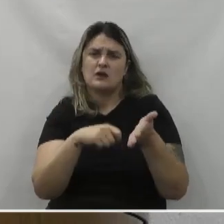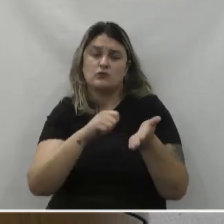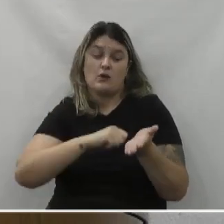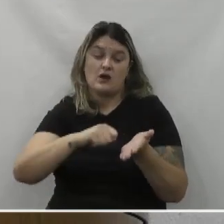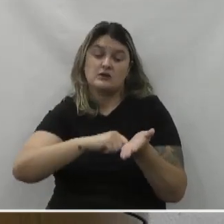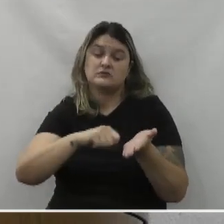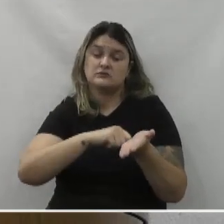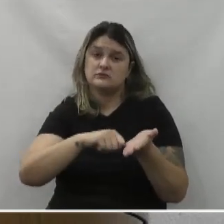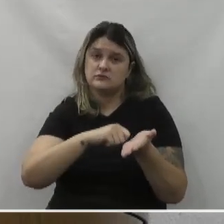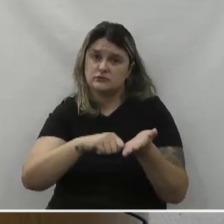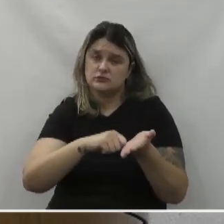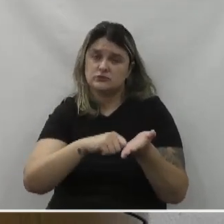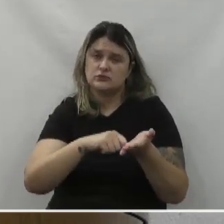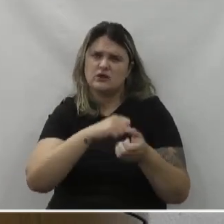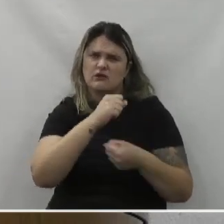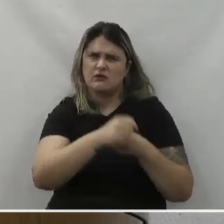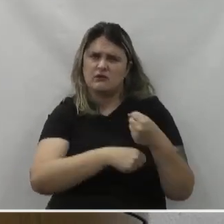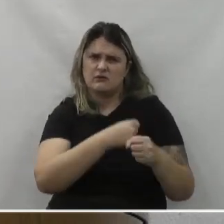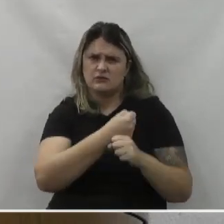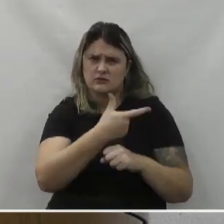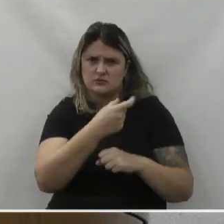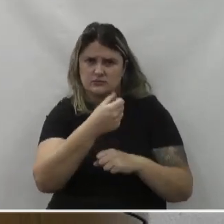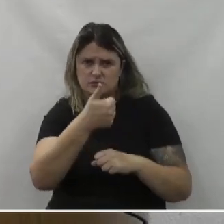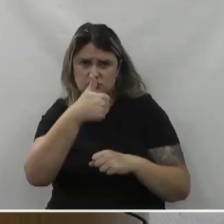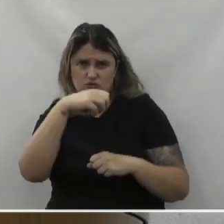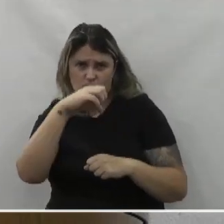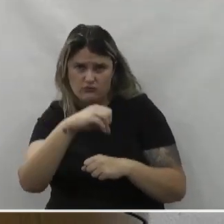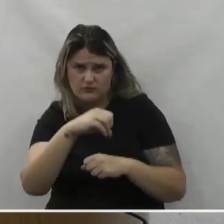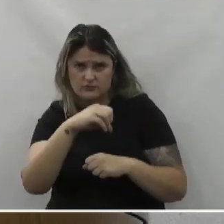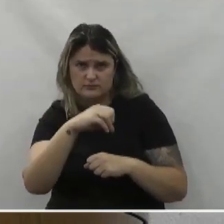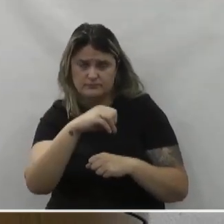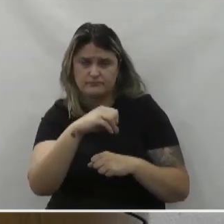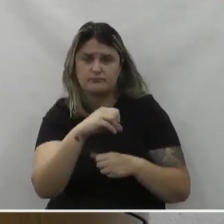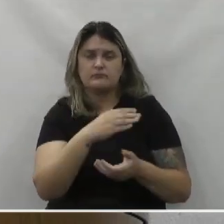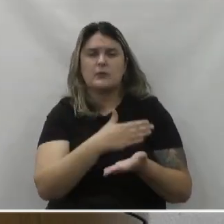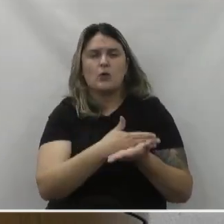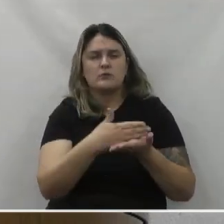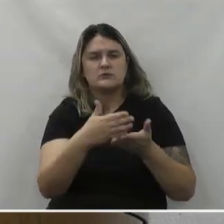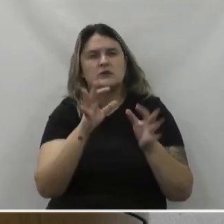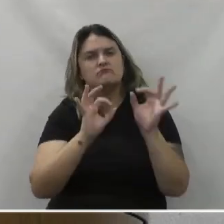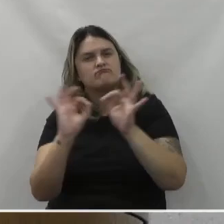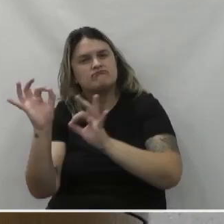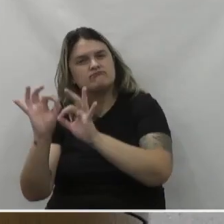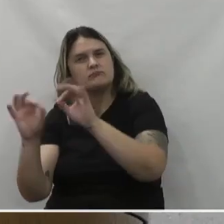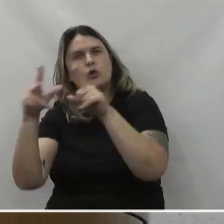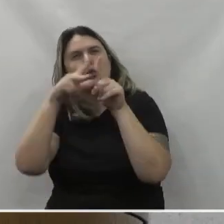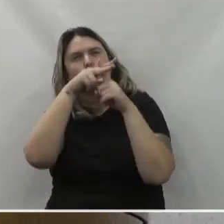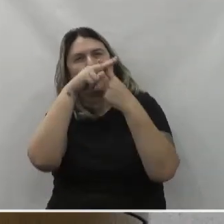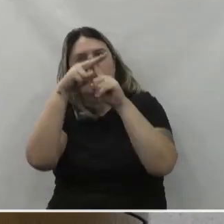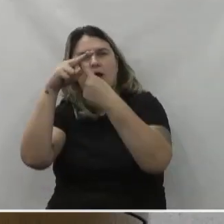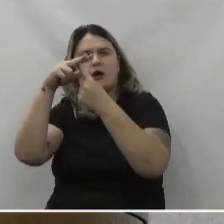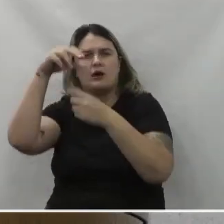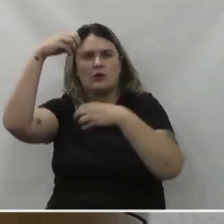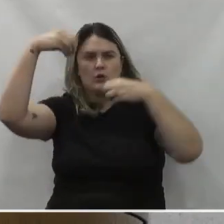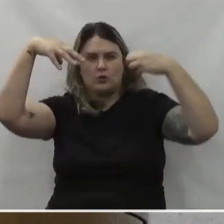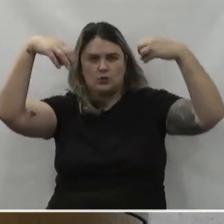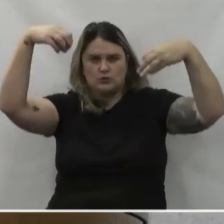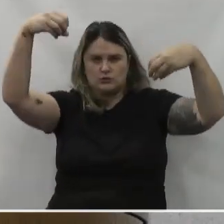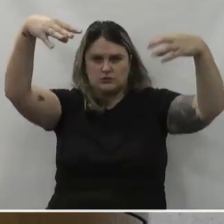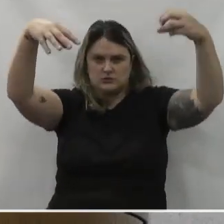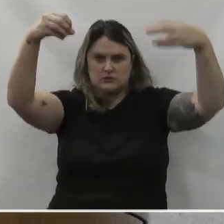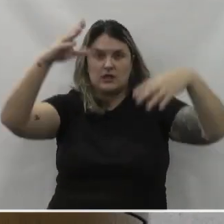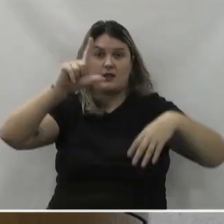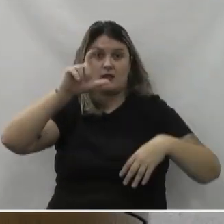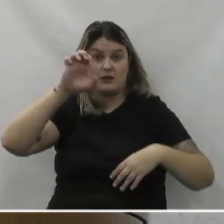assinado lá em 2019, para estar aí fazendo esses serviços e essa troca